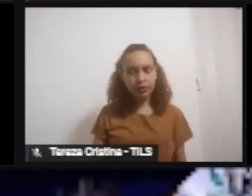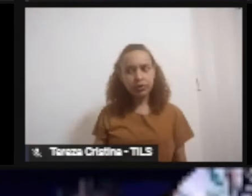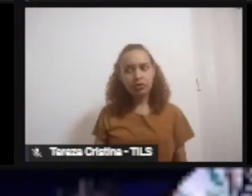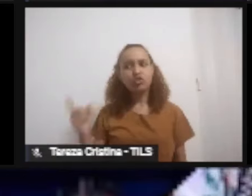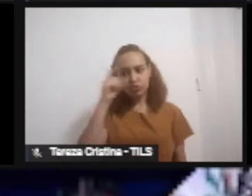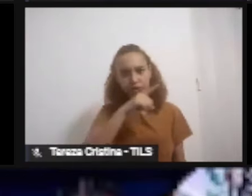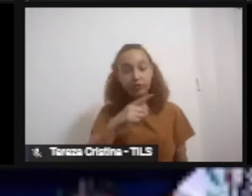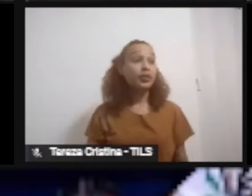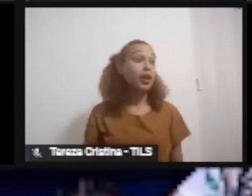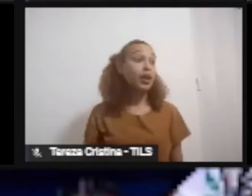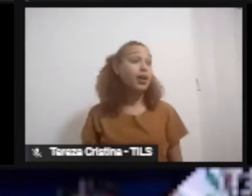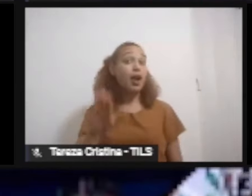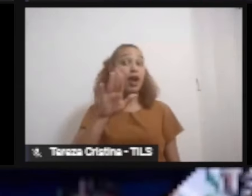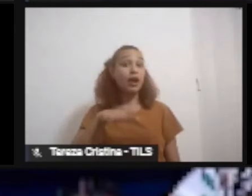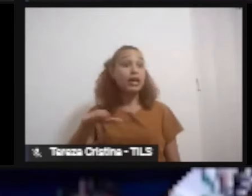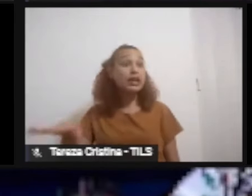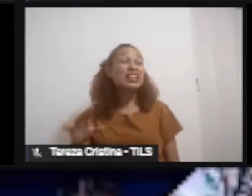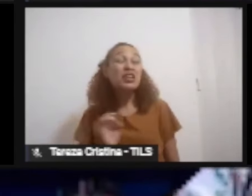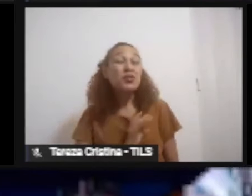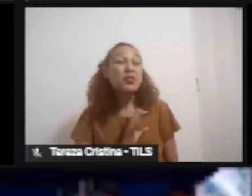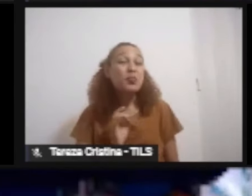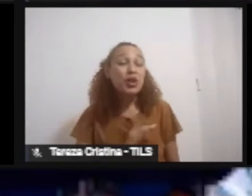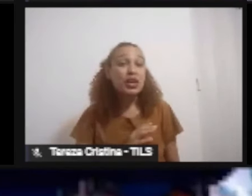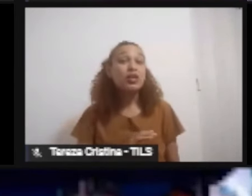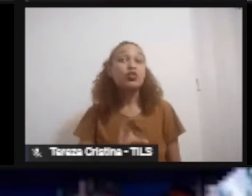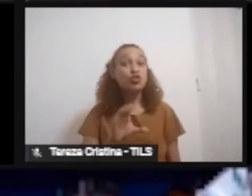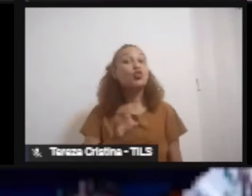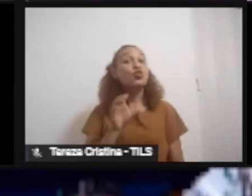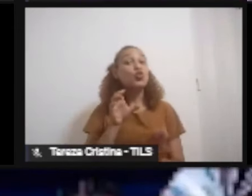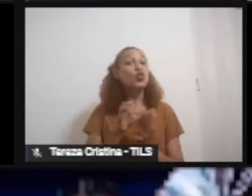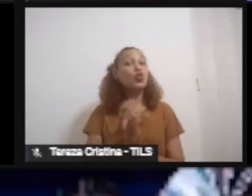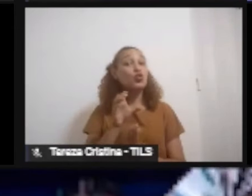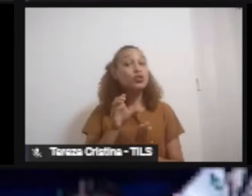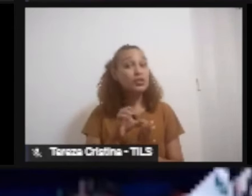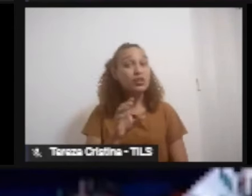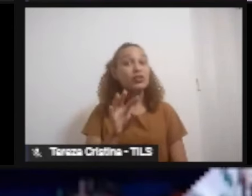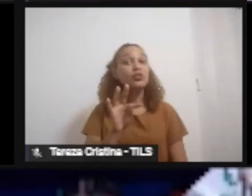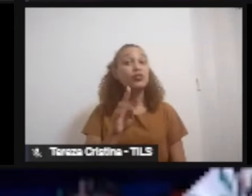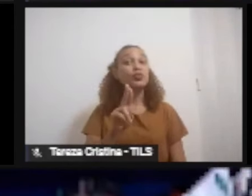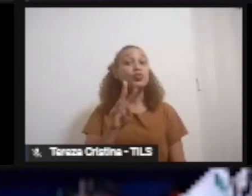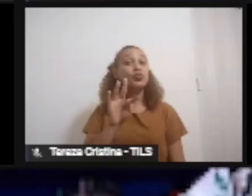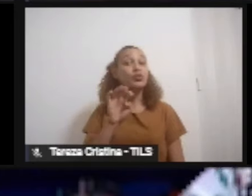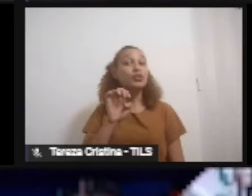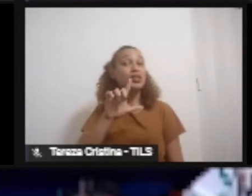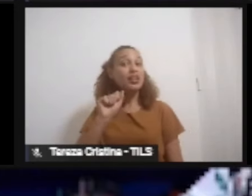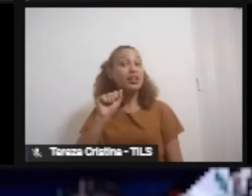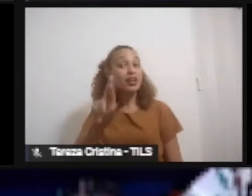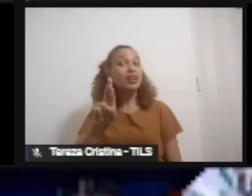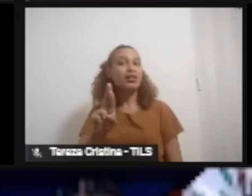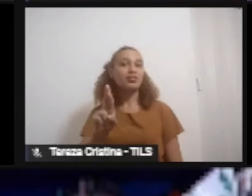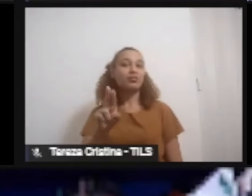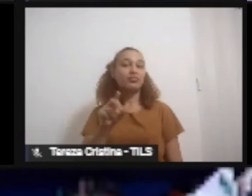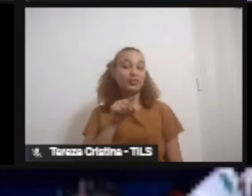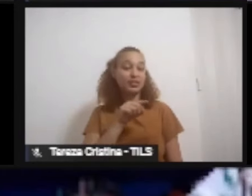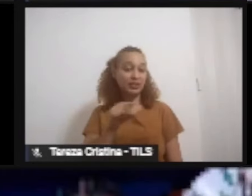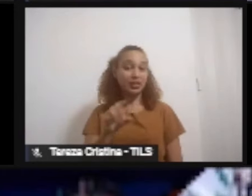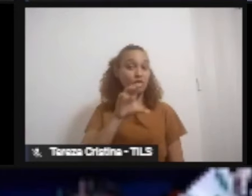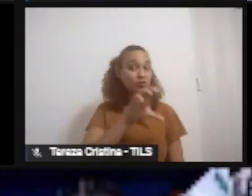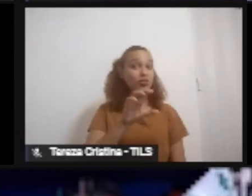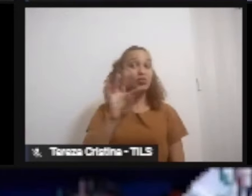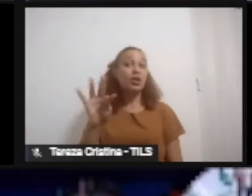aí, gente, a criança e o adolescente têm medo de conselho tutelar. Quando, na verdade, o conselho tutelar é para garantir os direitos